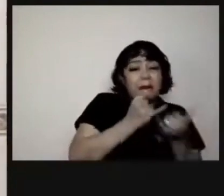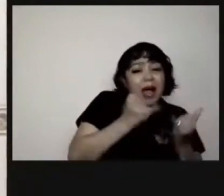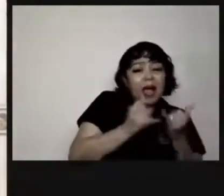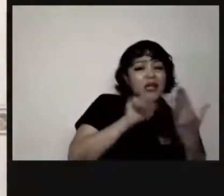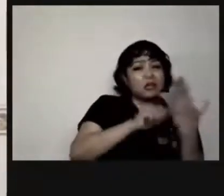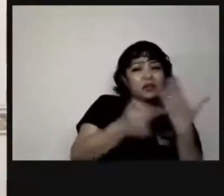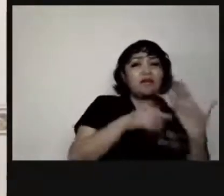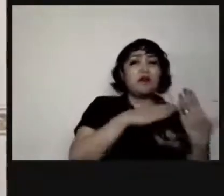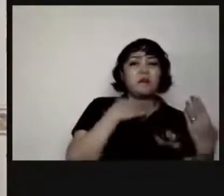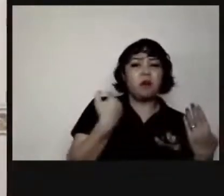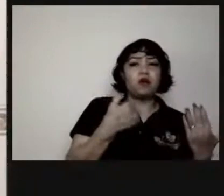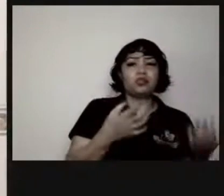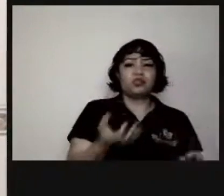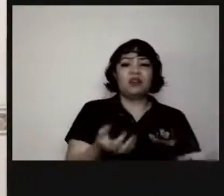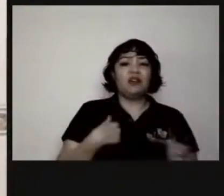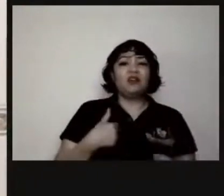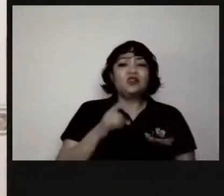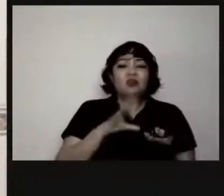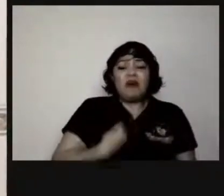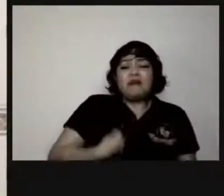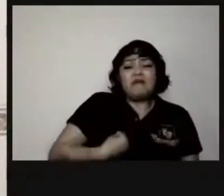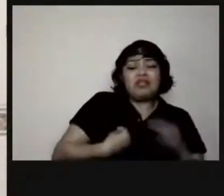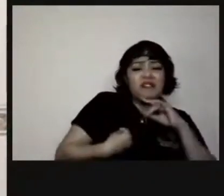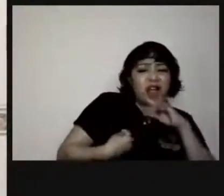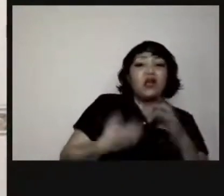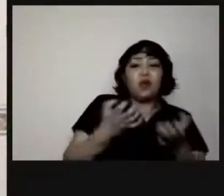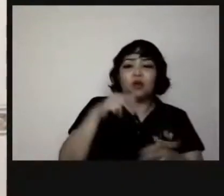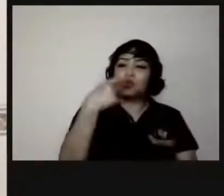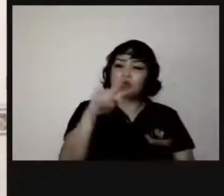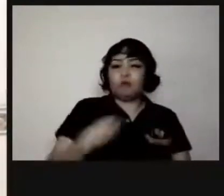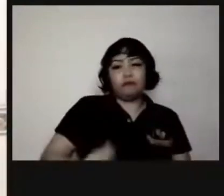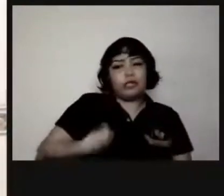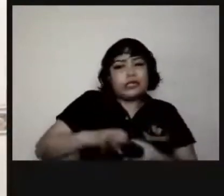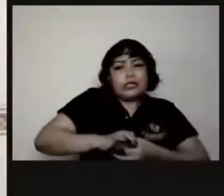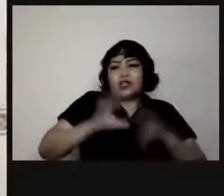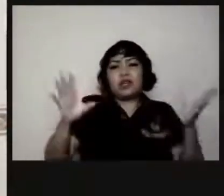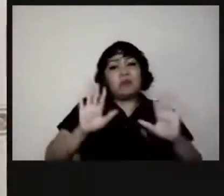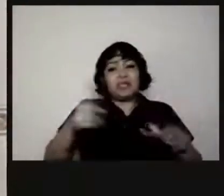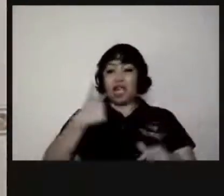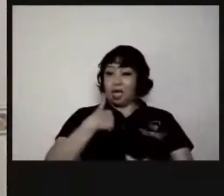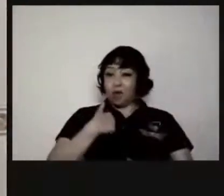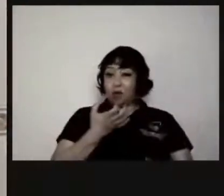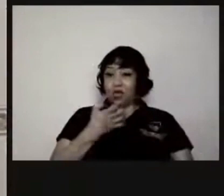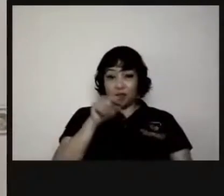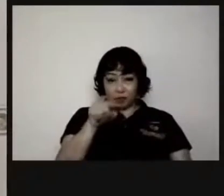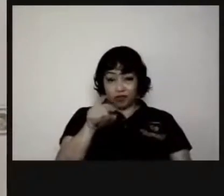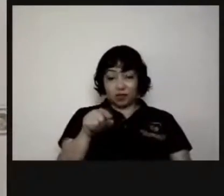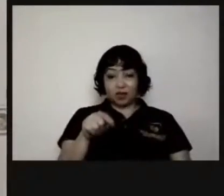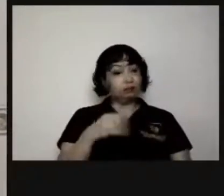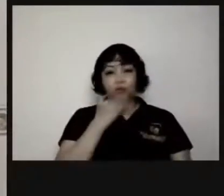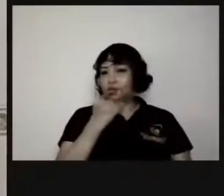quero vida para você, vida plena, vida livre. Mas eu querer para você não basta, você precisa querer e